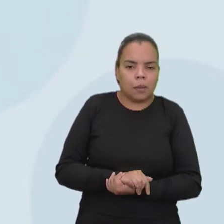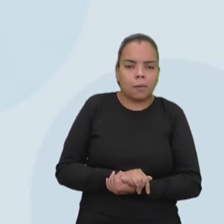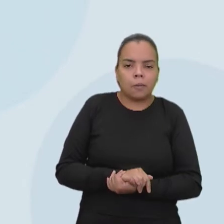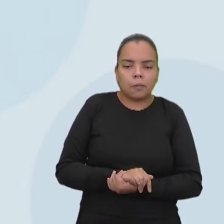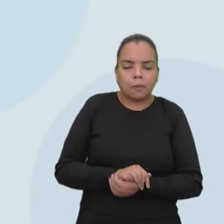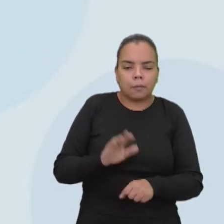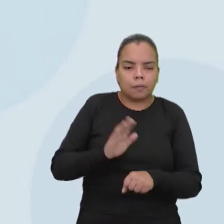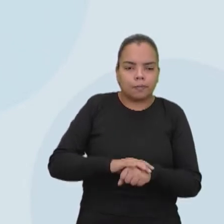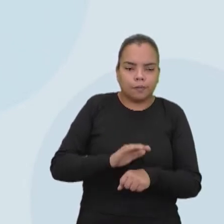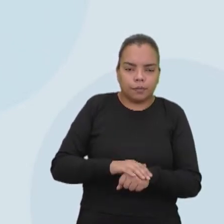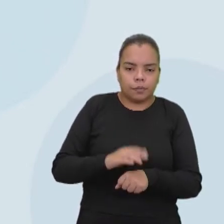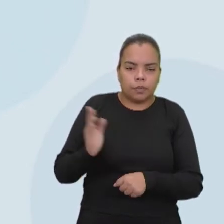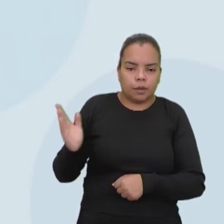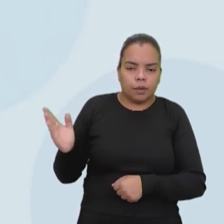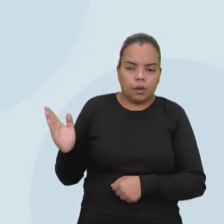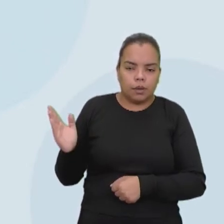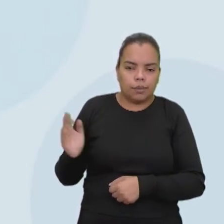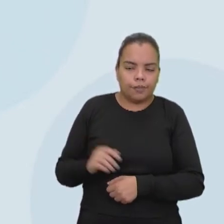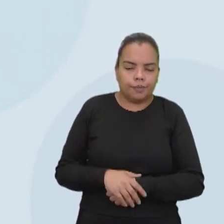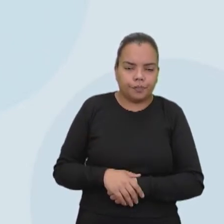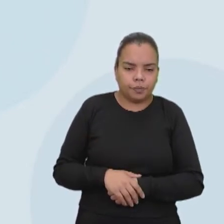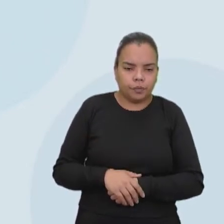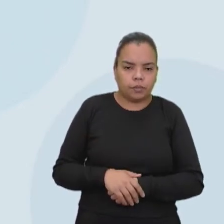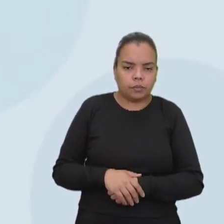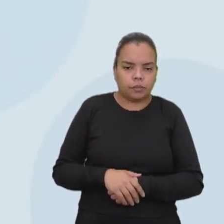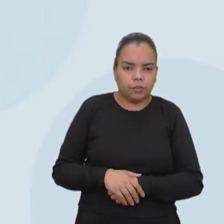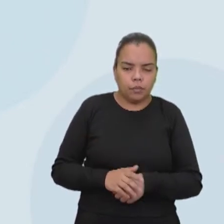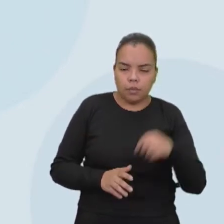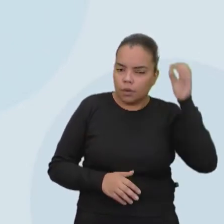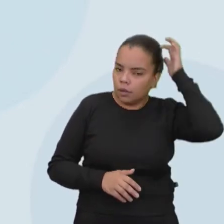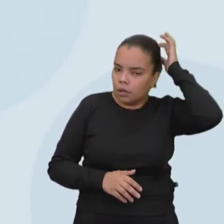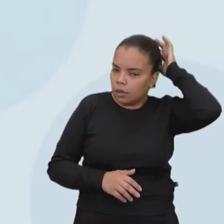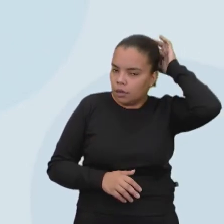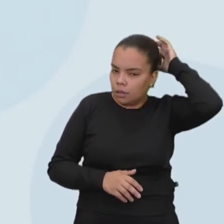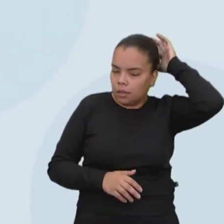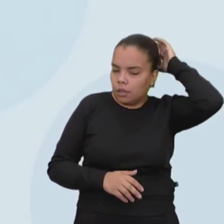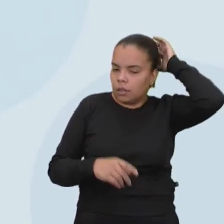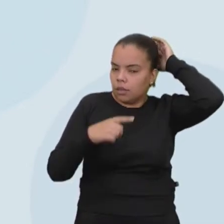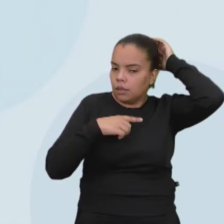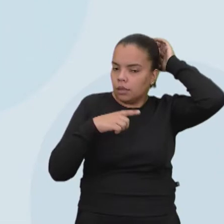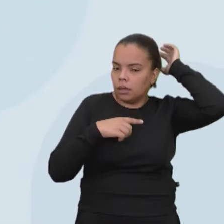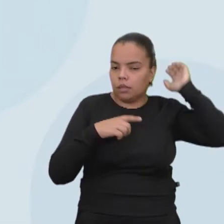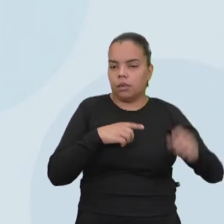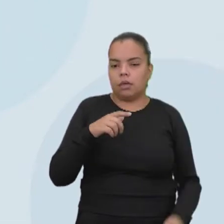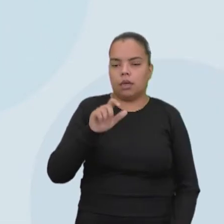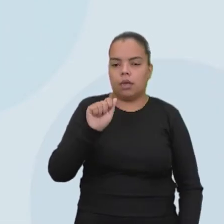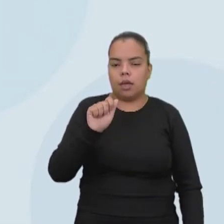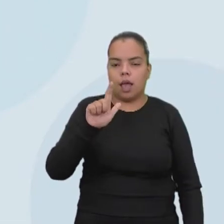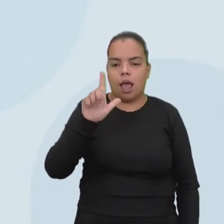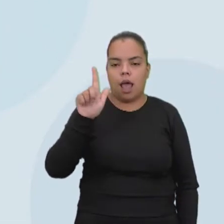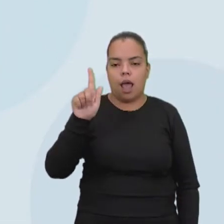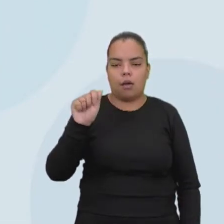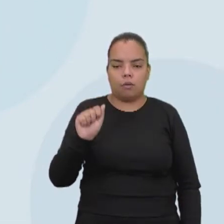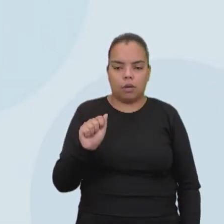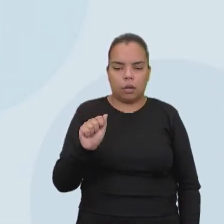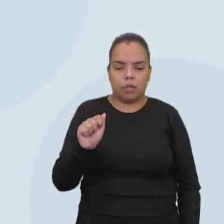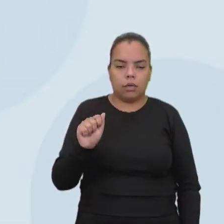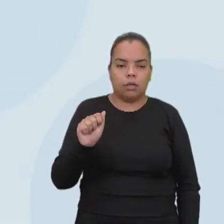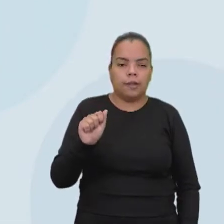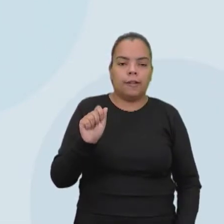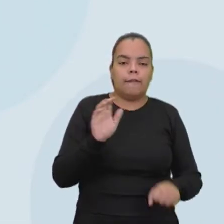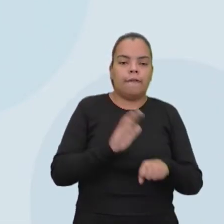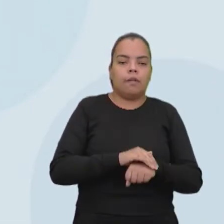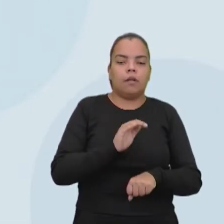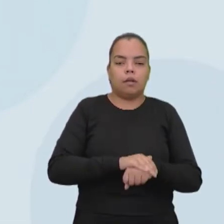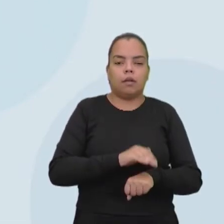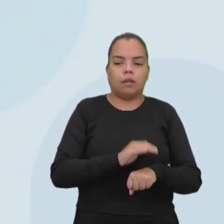uma, que a gente também fala de cianobactérias, que não é uma alga, mas é e nem uma bactéria, né? E por isso pode dizer que os